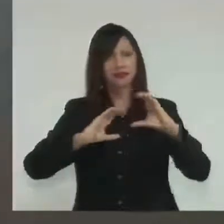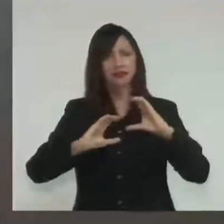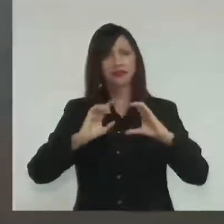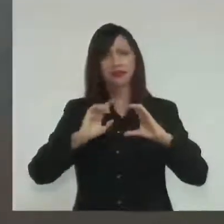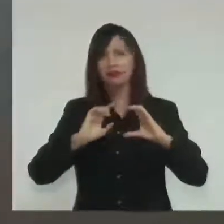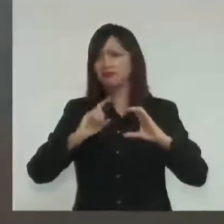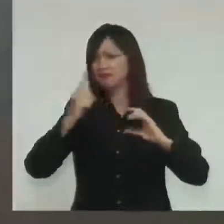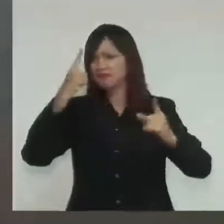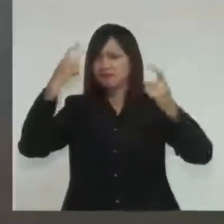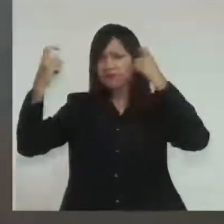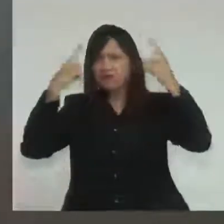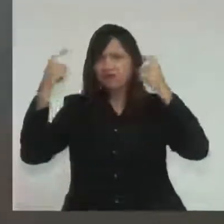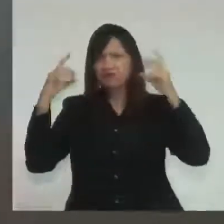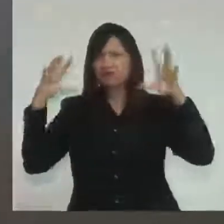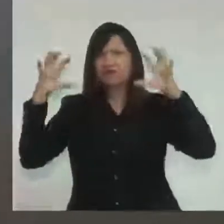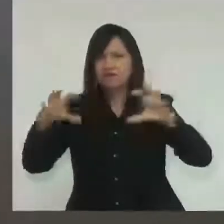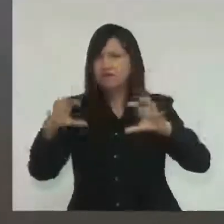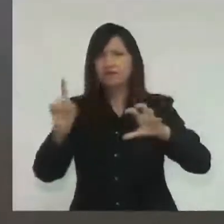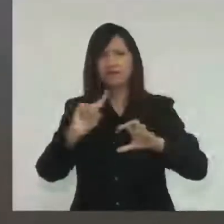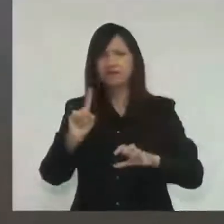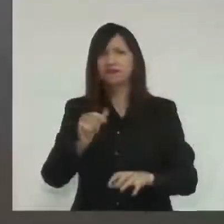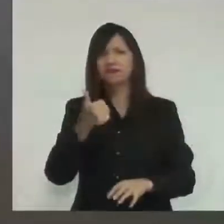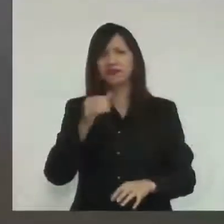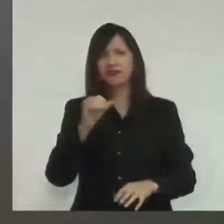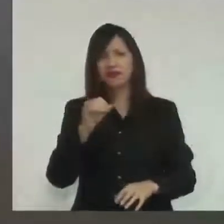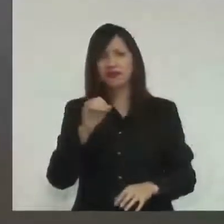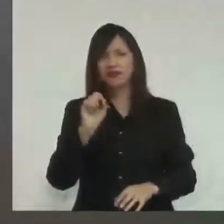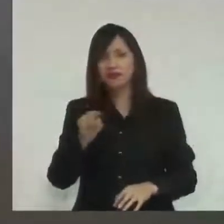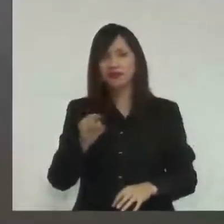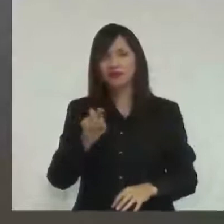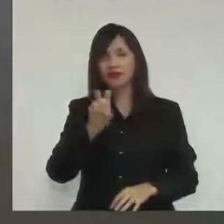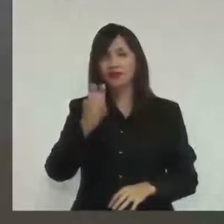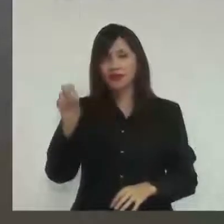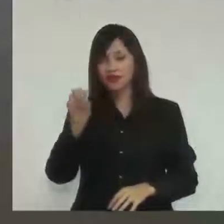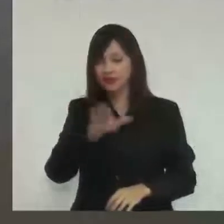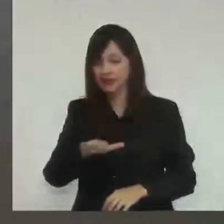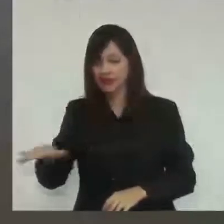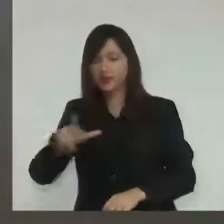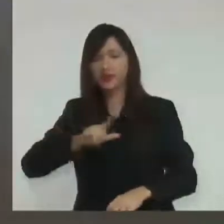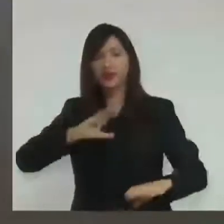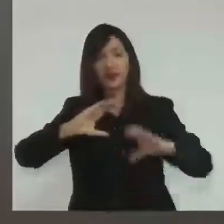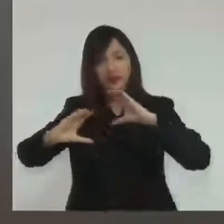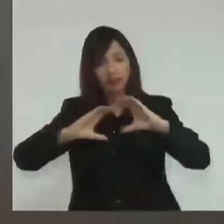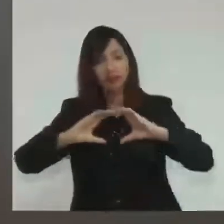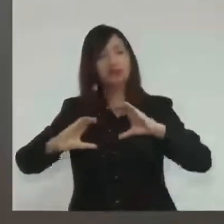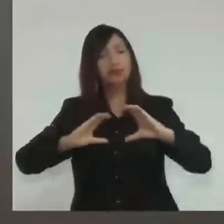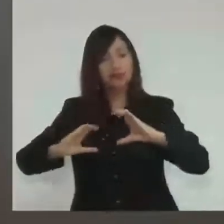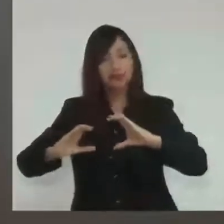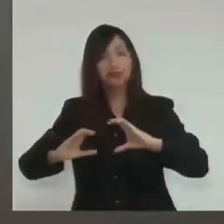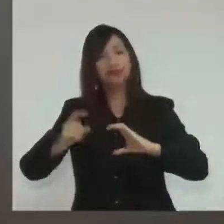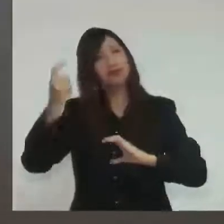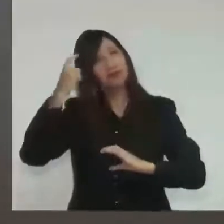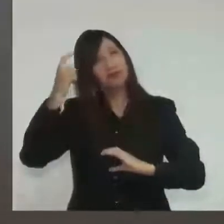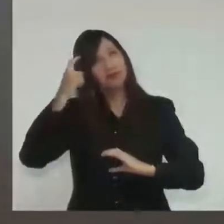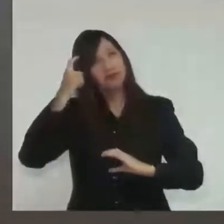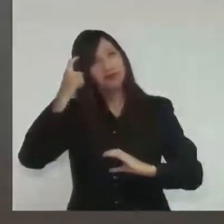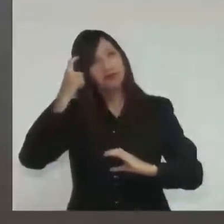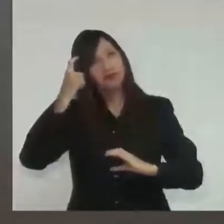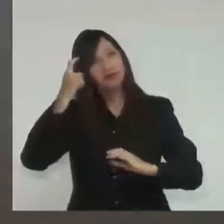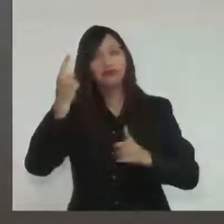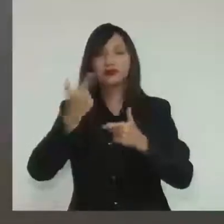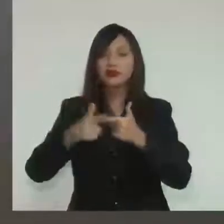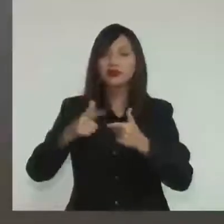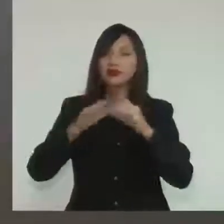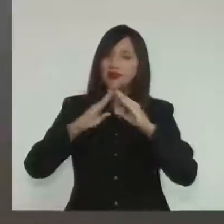violenta nesses casos, especialmente a escola, são 10.500 crianças. Né? Tem que ser uma comunicação não violenta e tem que pensar em como resolver a situação. Vejam